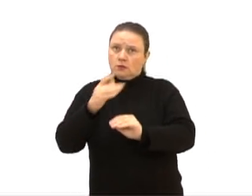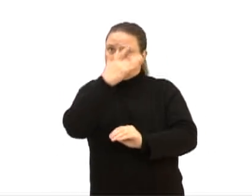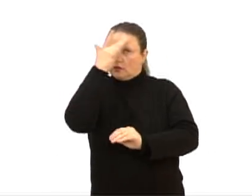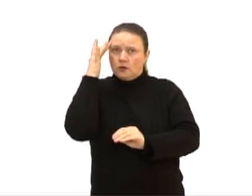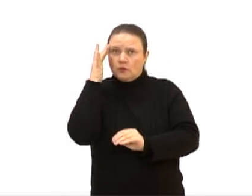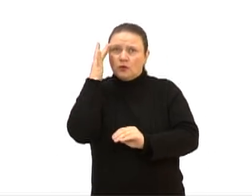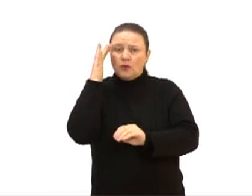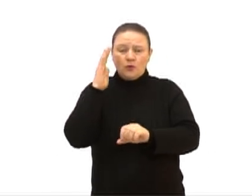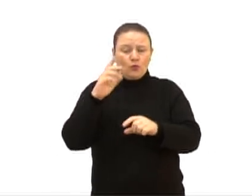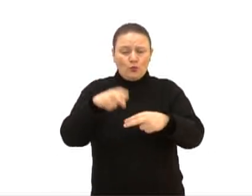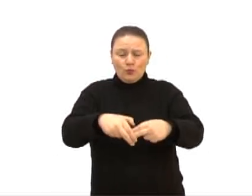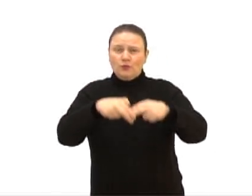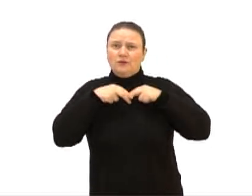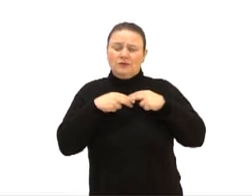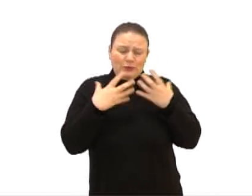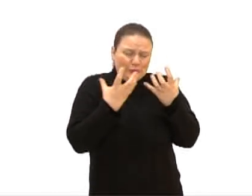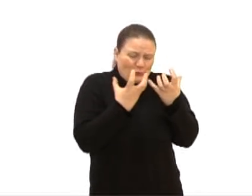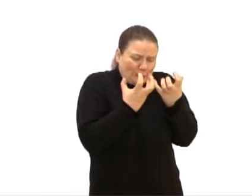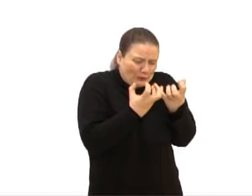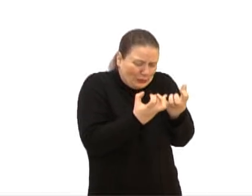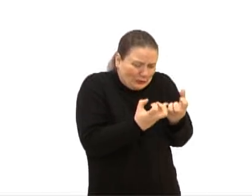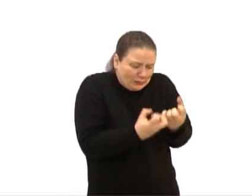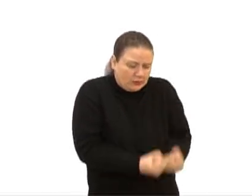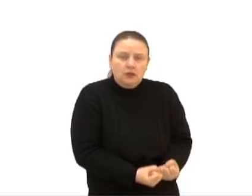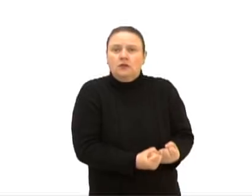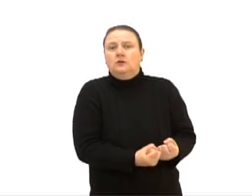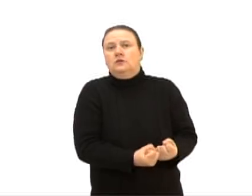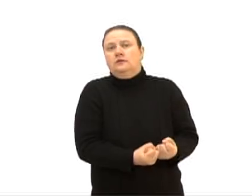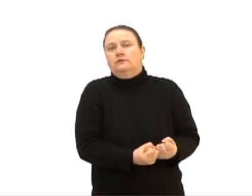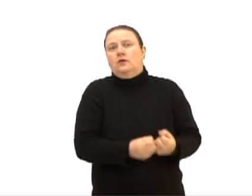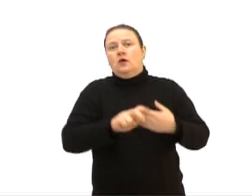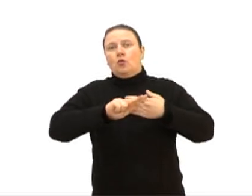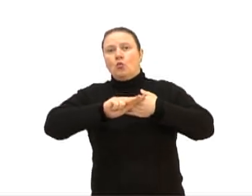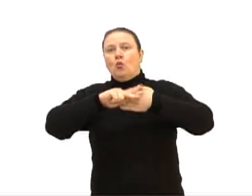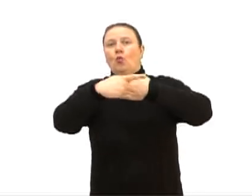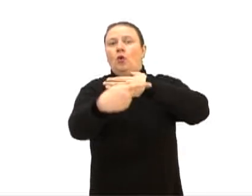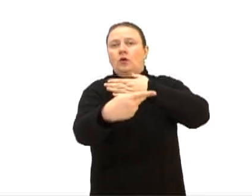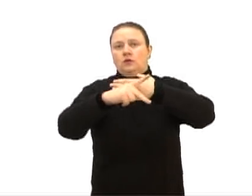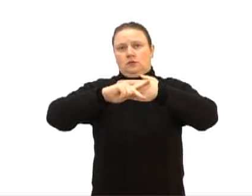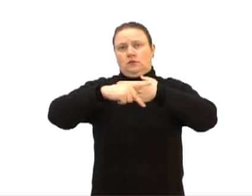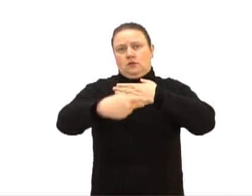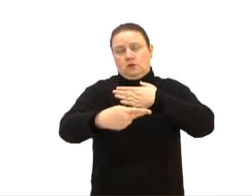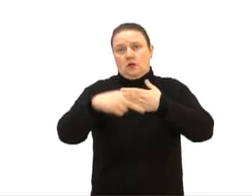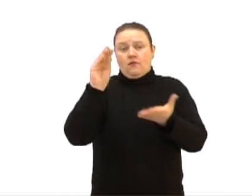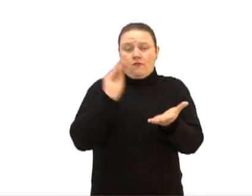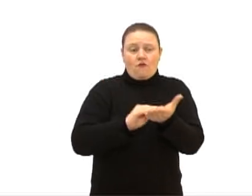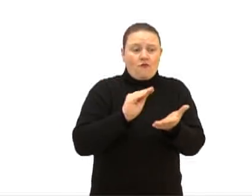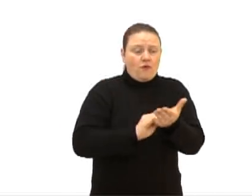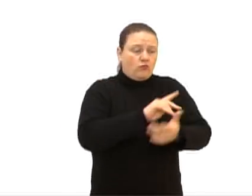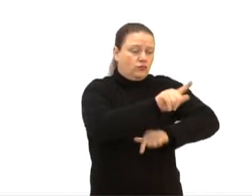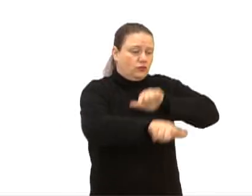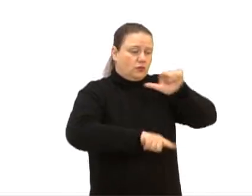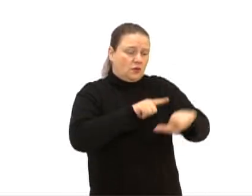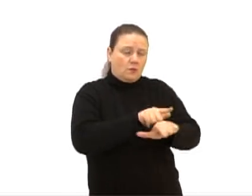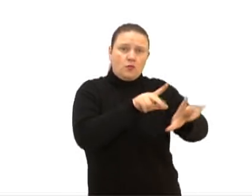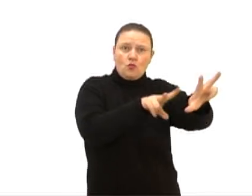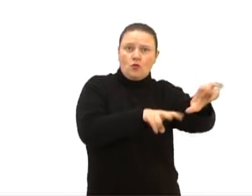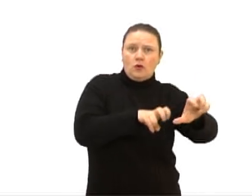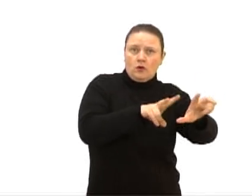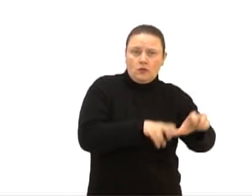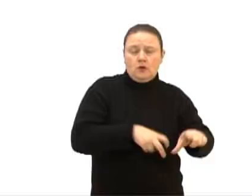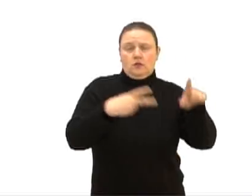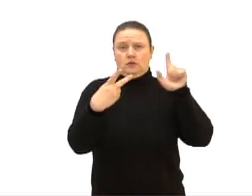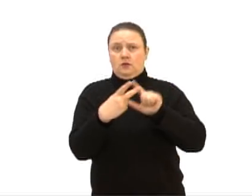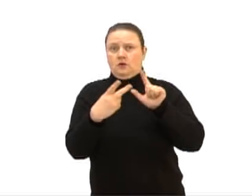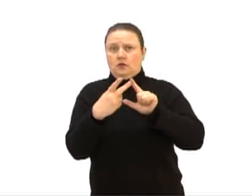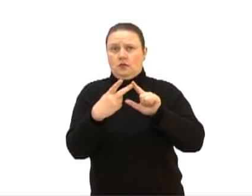da seca e as suas consequências, por exemplo, a falta de trabalho na lavoura e também a criação de